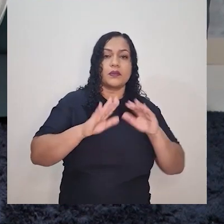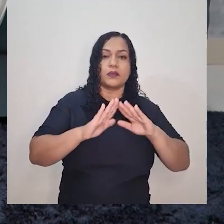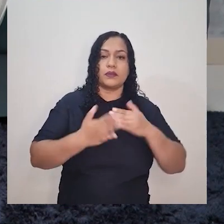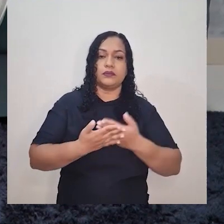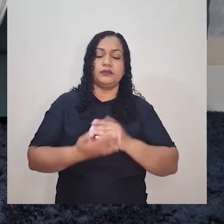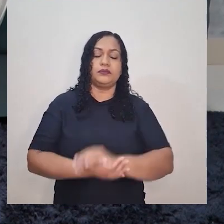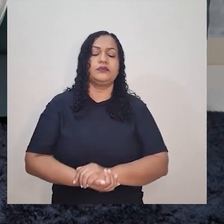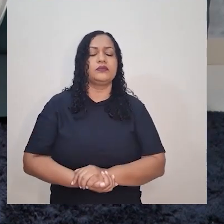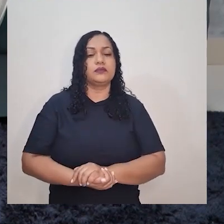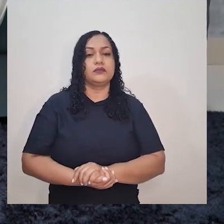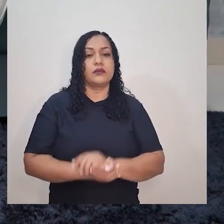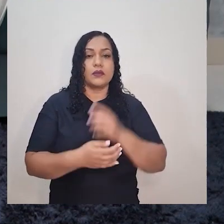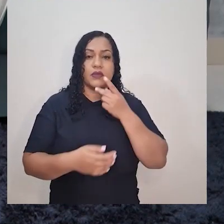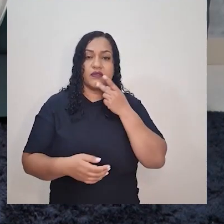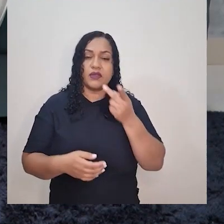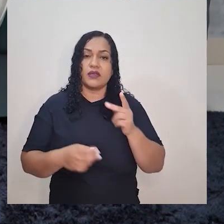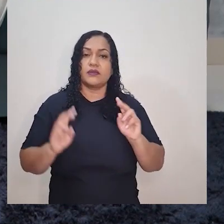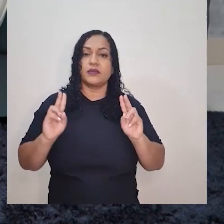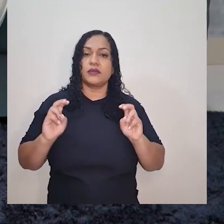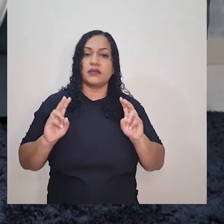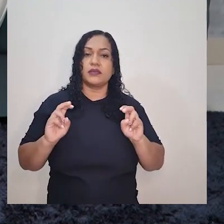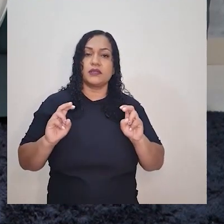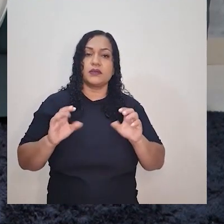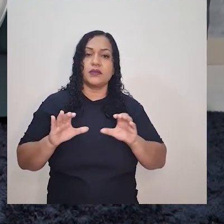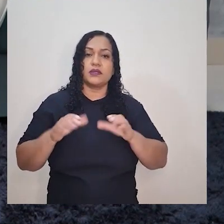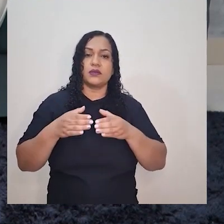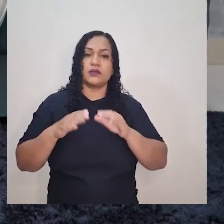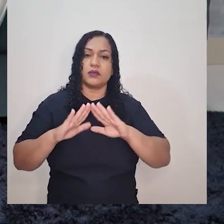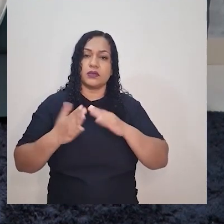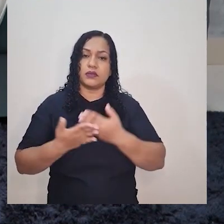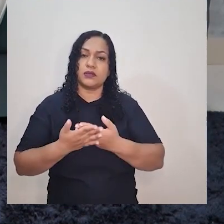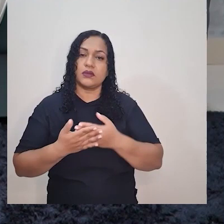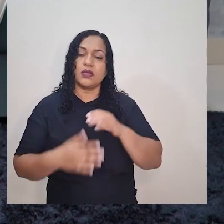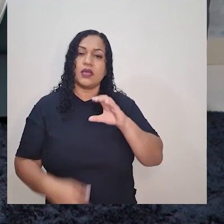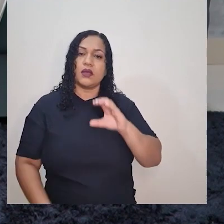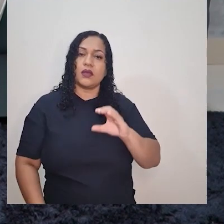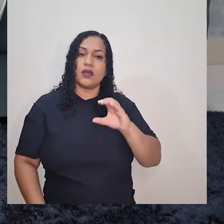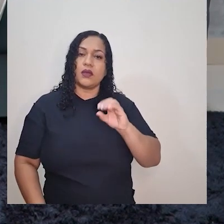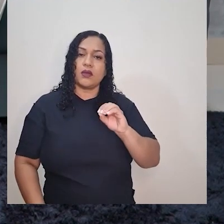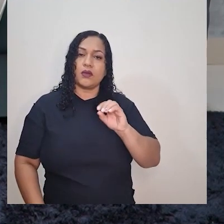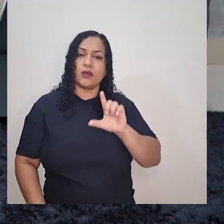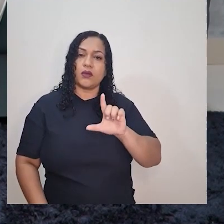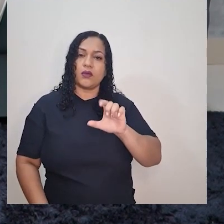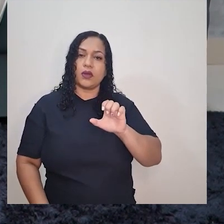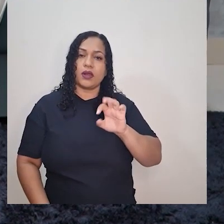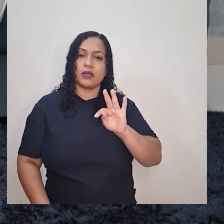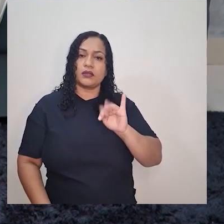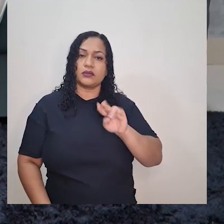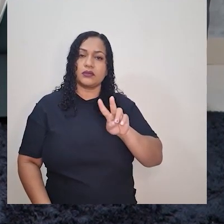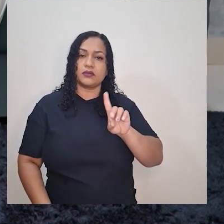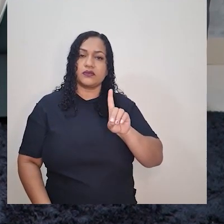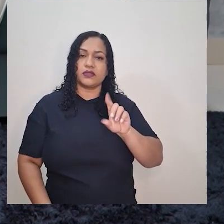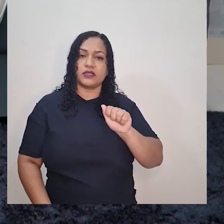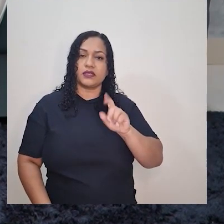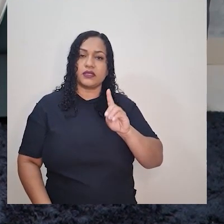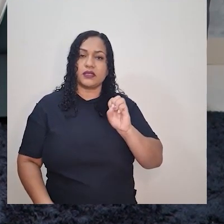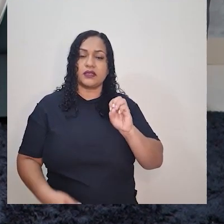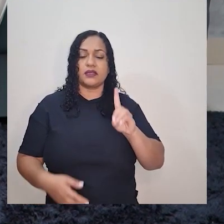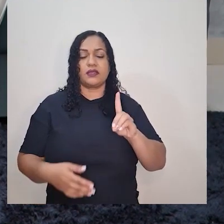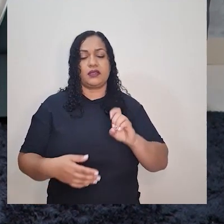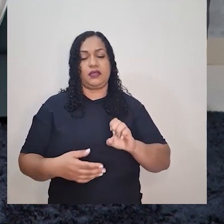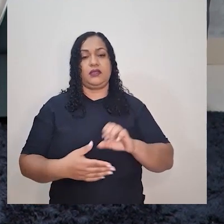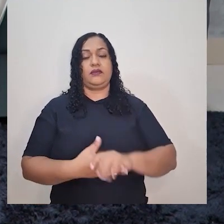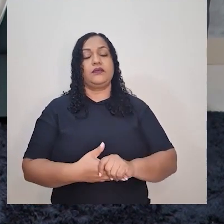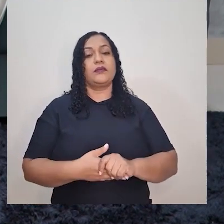nós falamos nesse aspecto da coletividade, né, professora Janaína, e indo de encontro ao marco situacional, nós precisamos ter